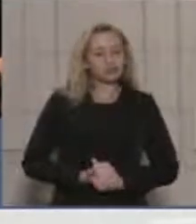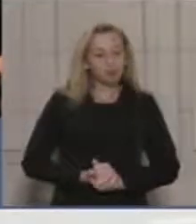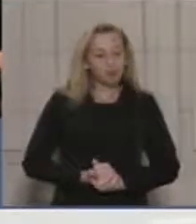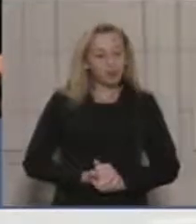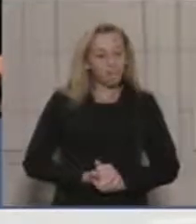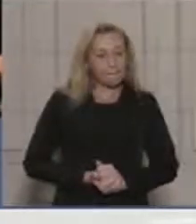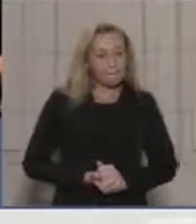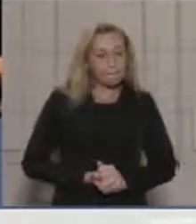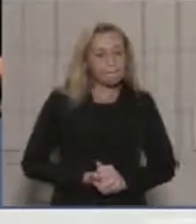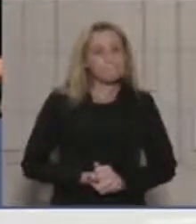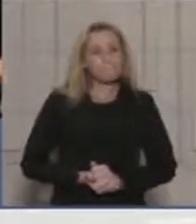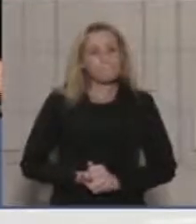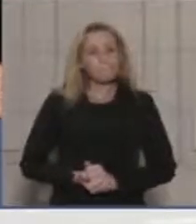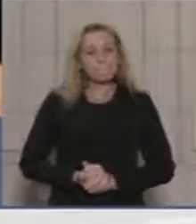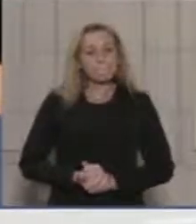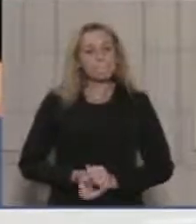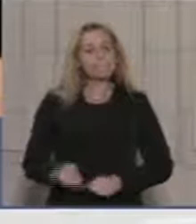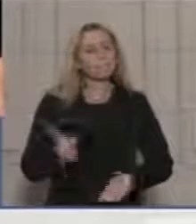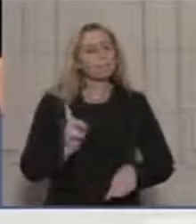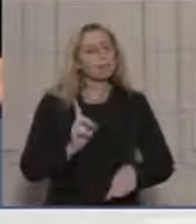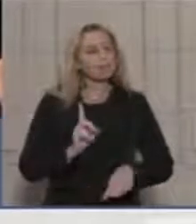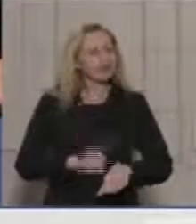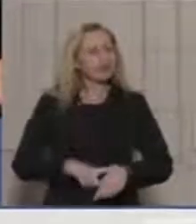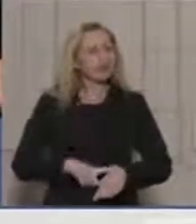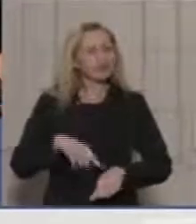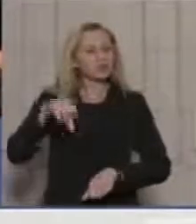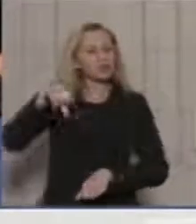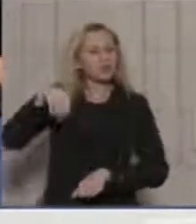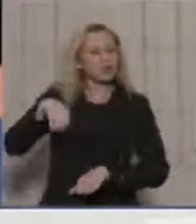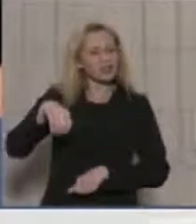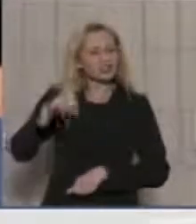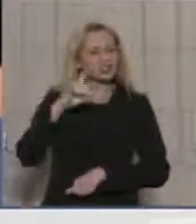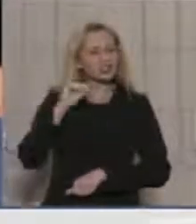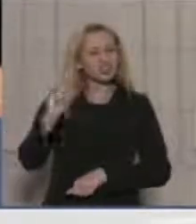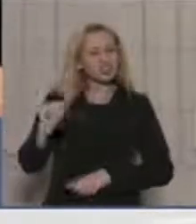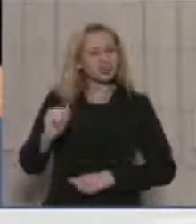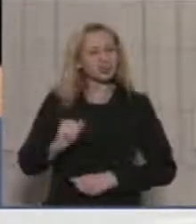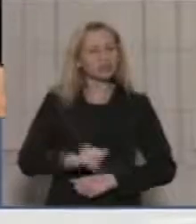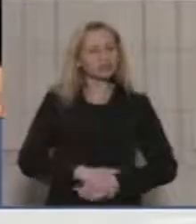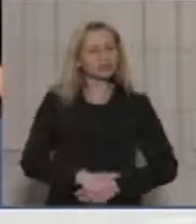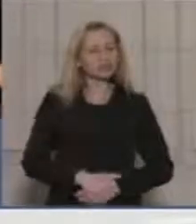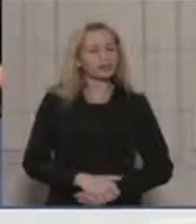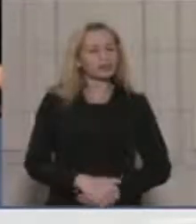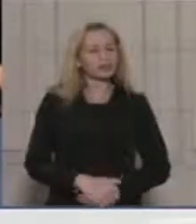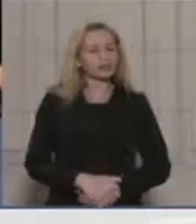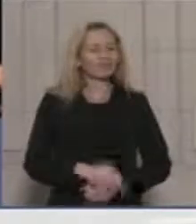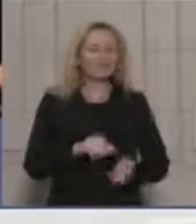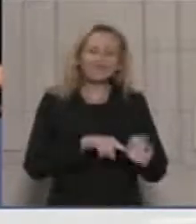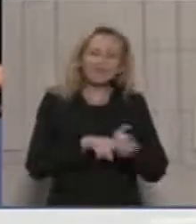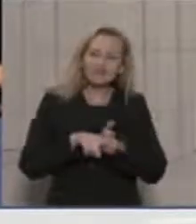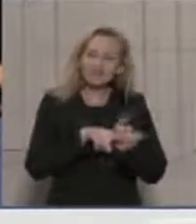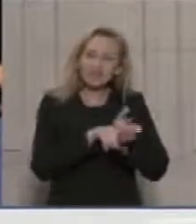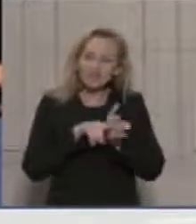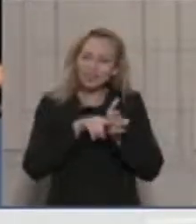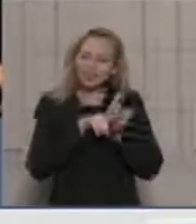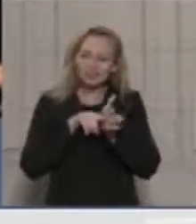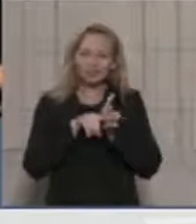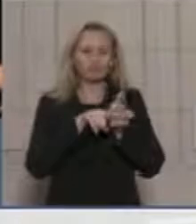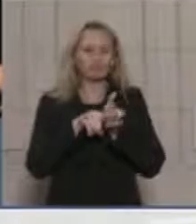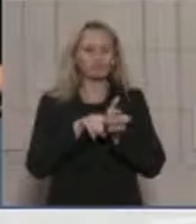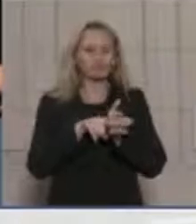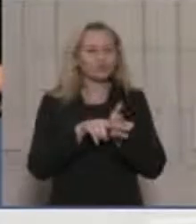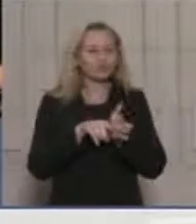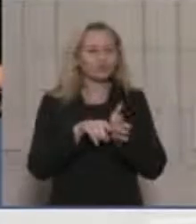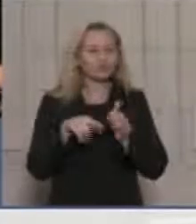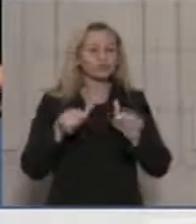dar um prazo mínimo de 90 dias para analisar o desempenho